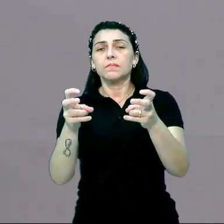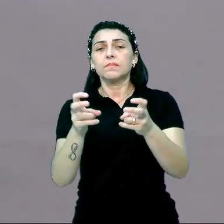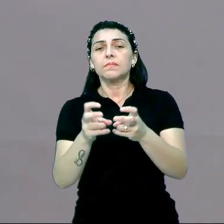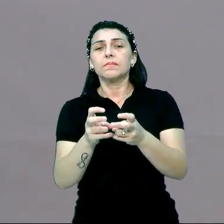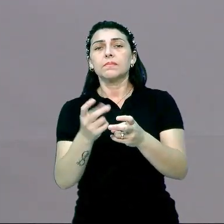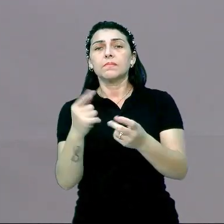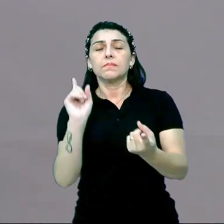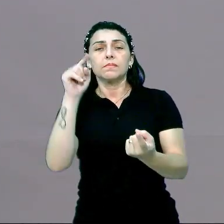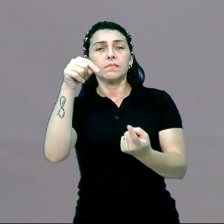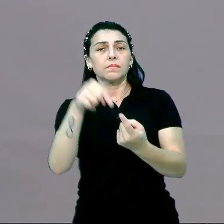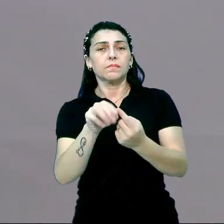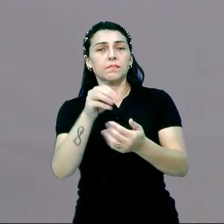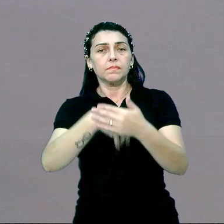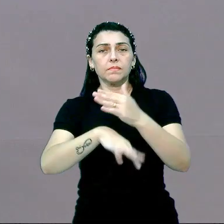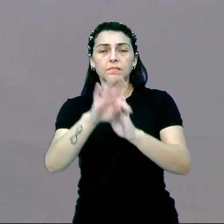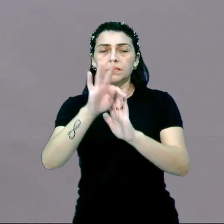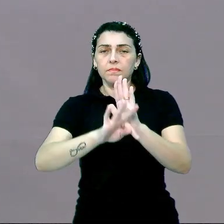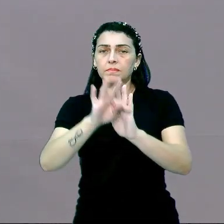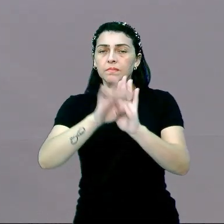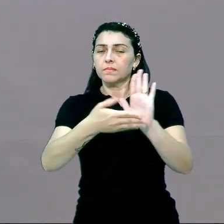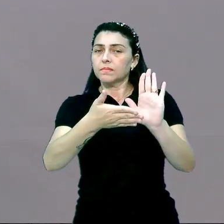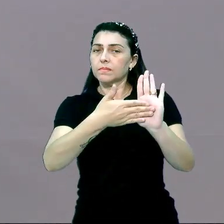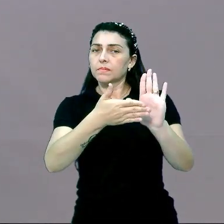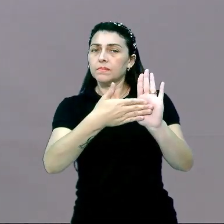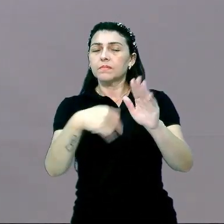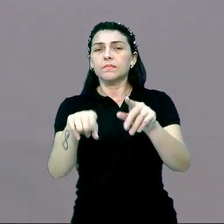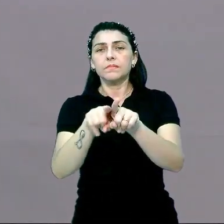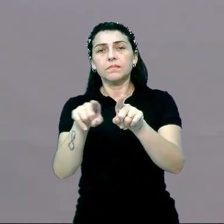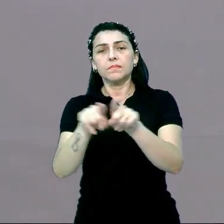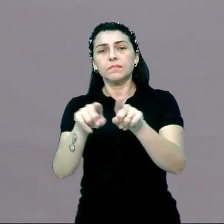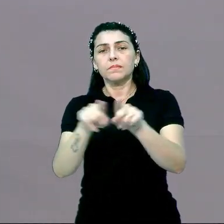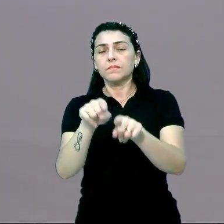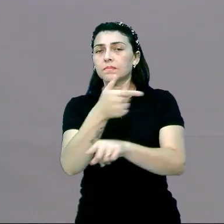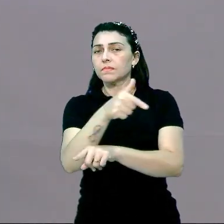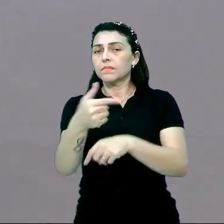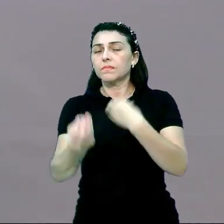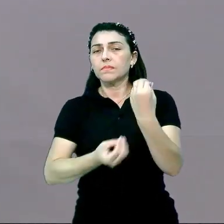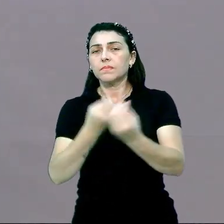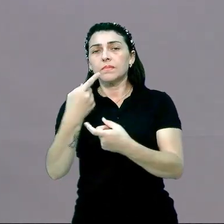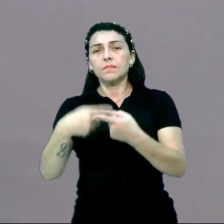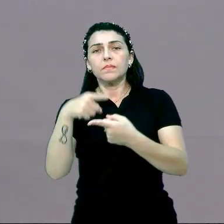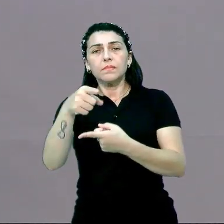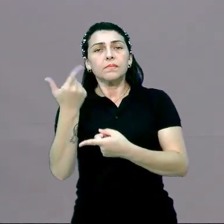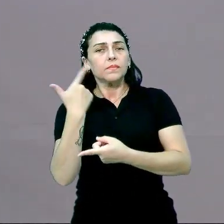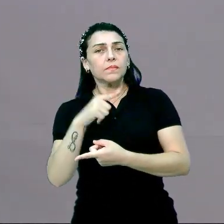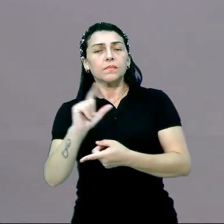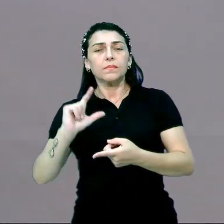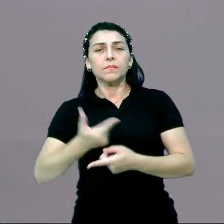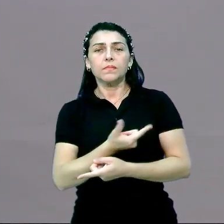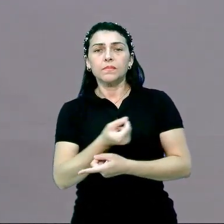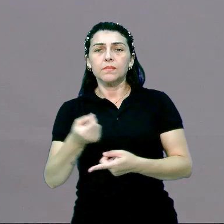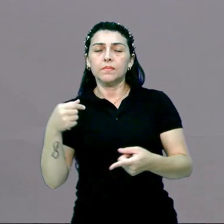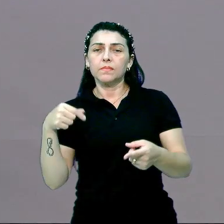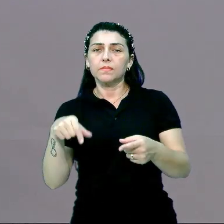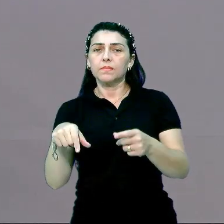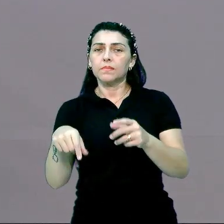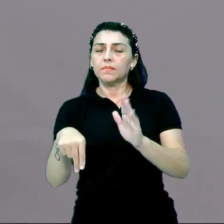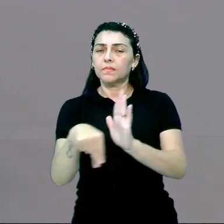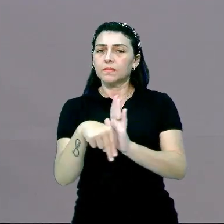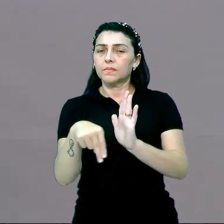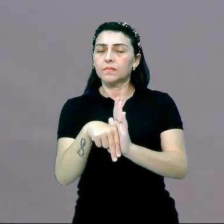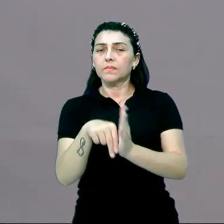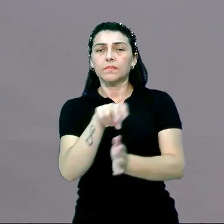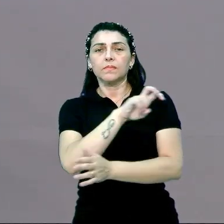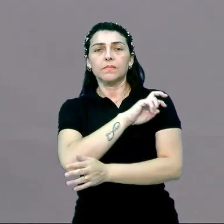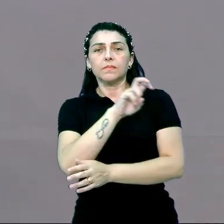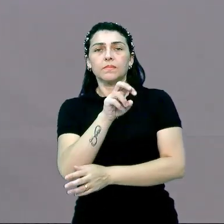o seu objetivo dentro do texto e a proposta de intervenção, não tem por que não tirar 200 pontos na competência número